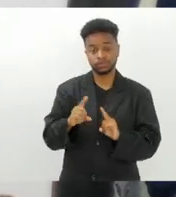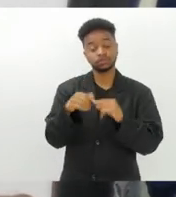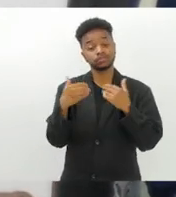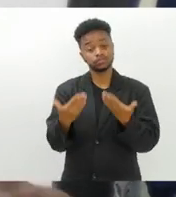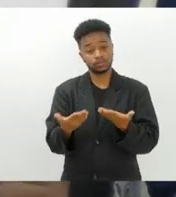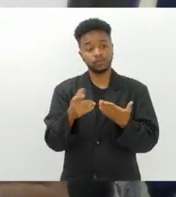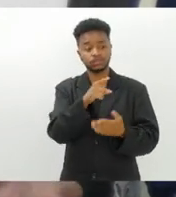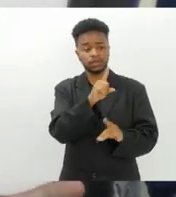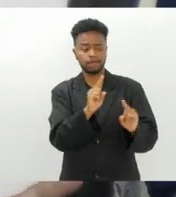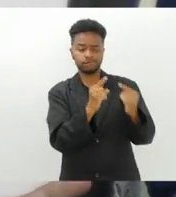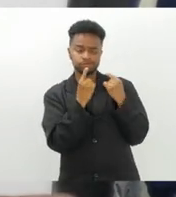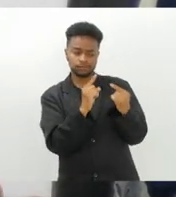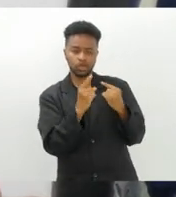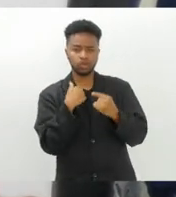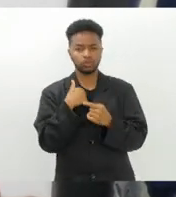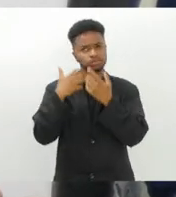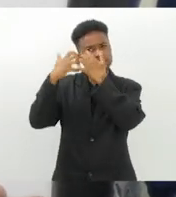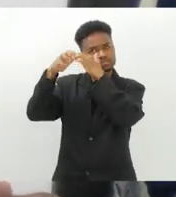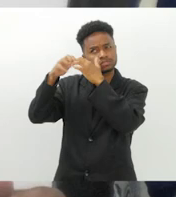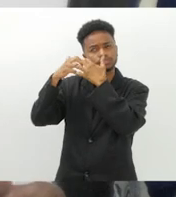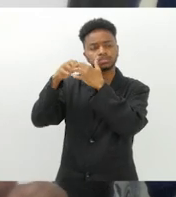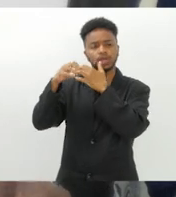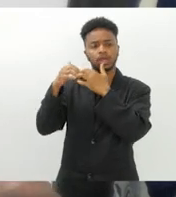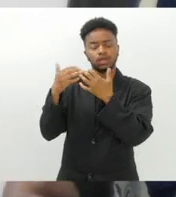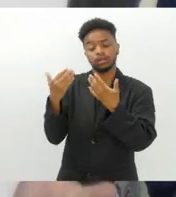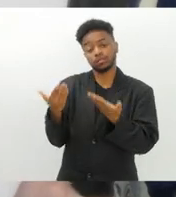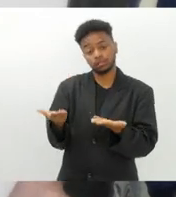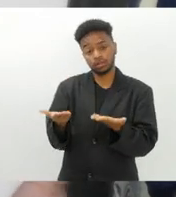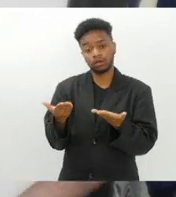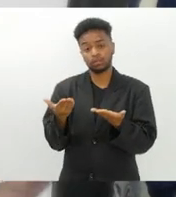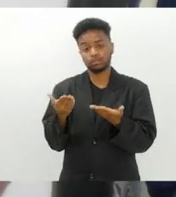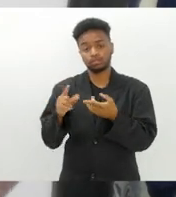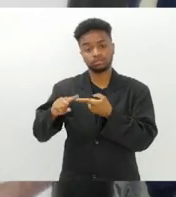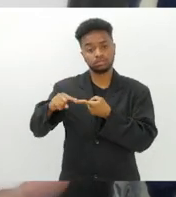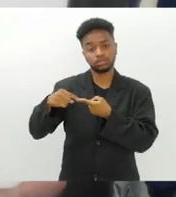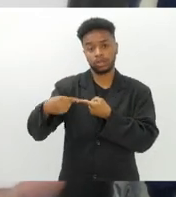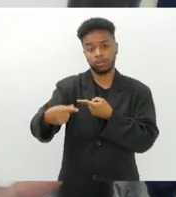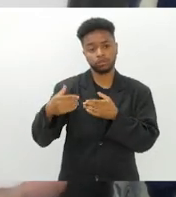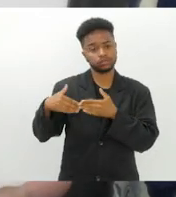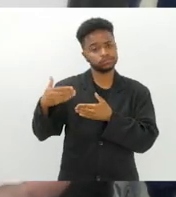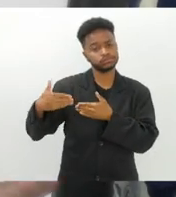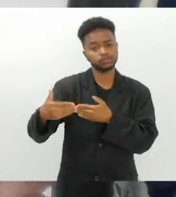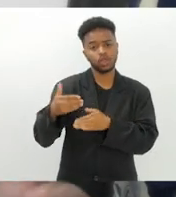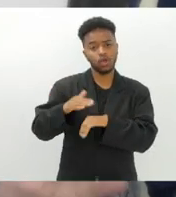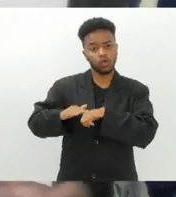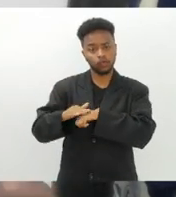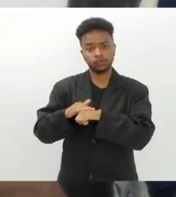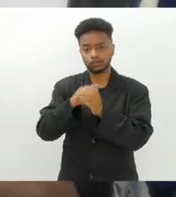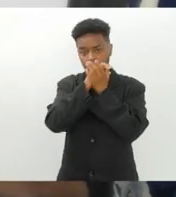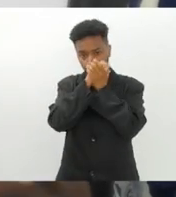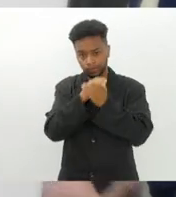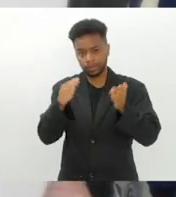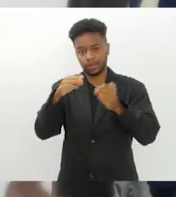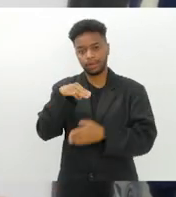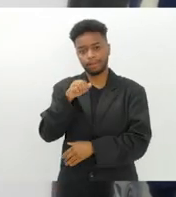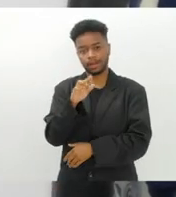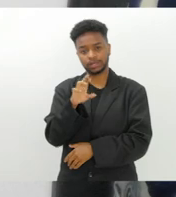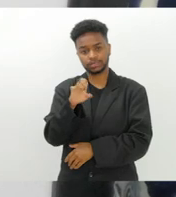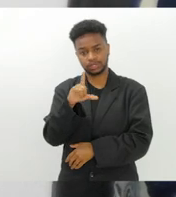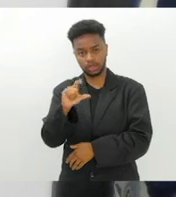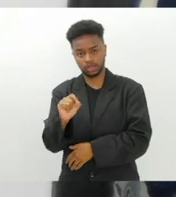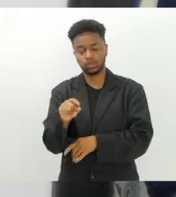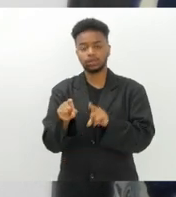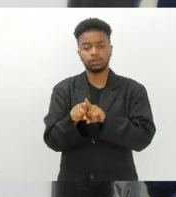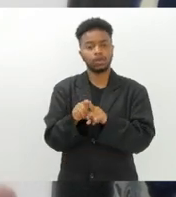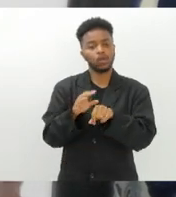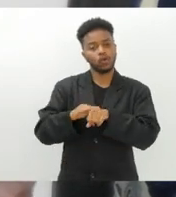doutor Cristiano, ela ficou na minha mente e, a partir daí, depois de muita conversa com o pai Marcelo, e essa conversa aqueceu